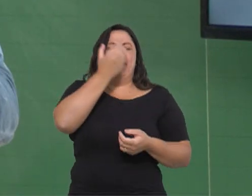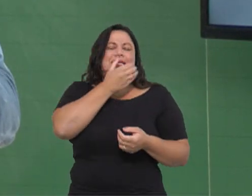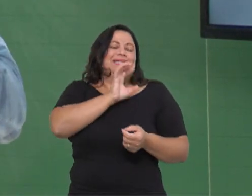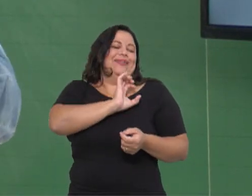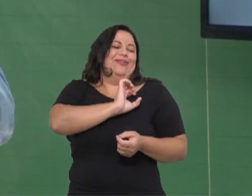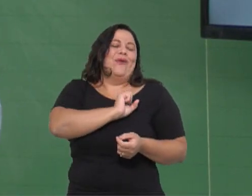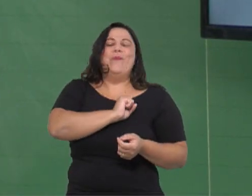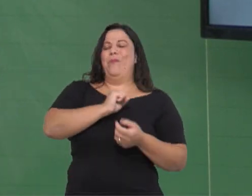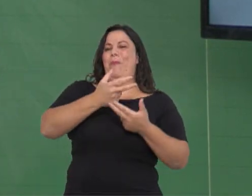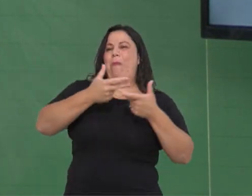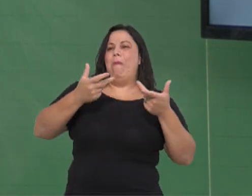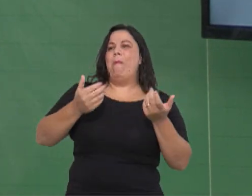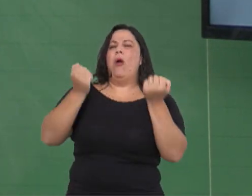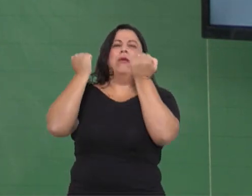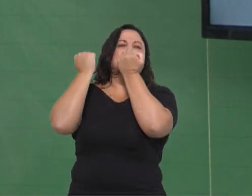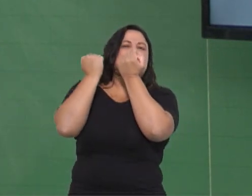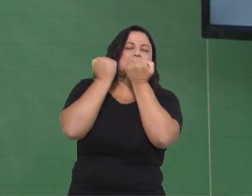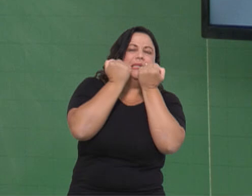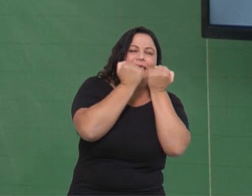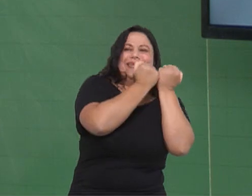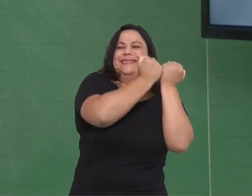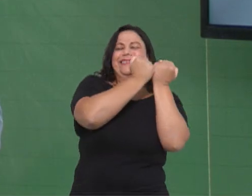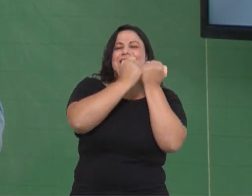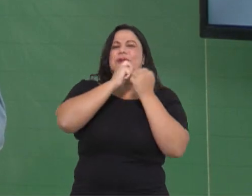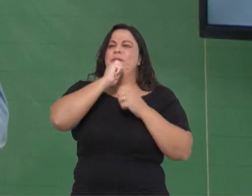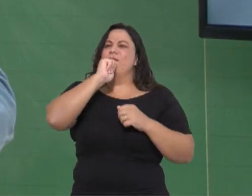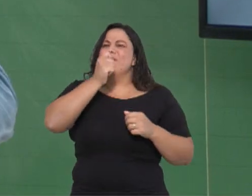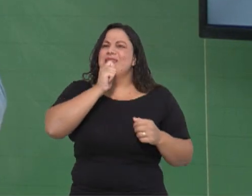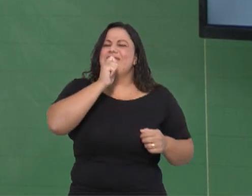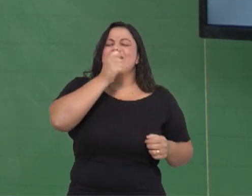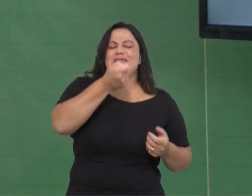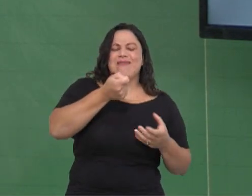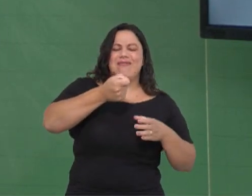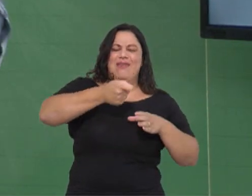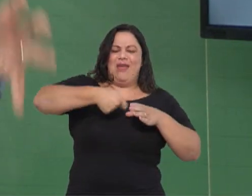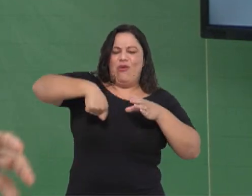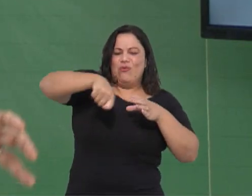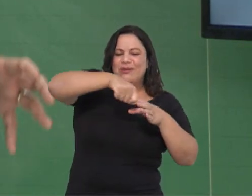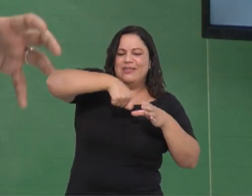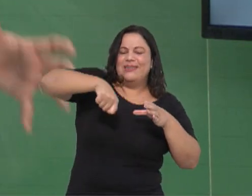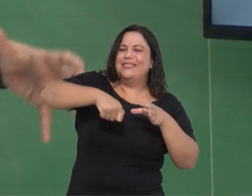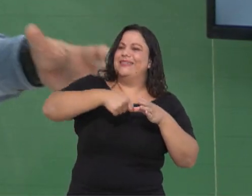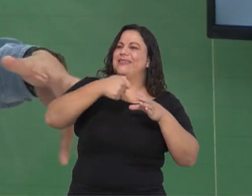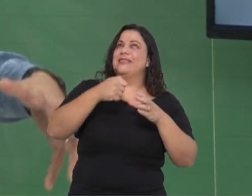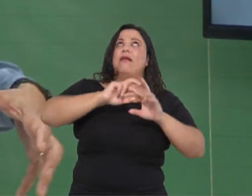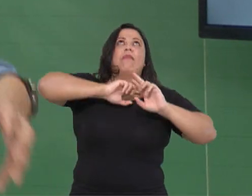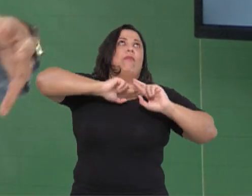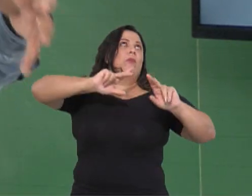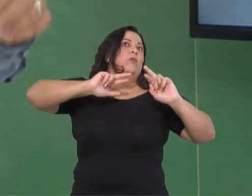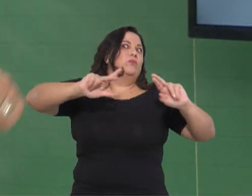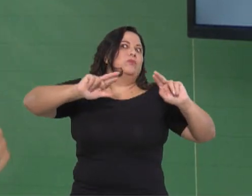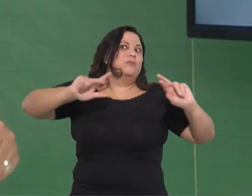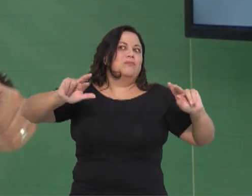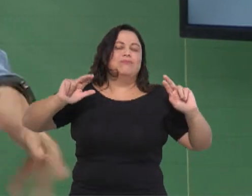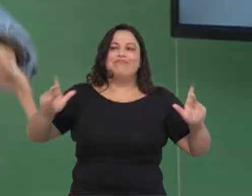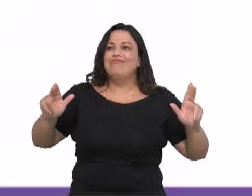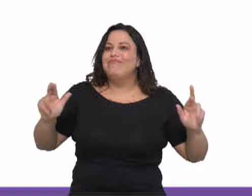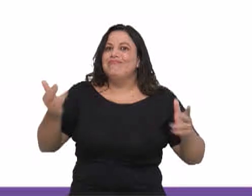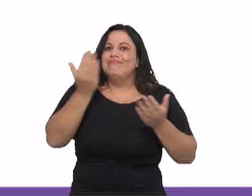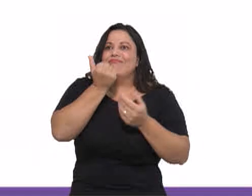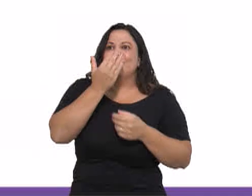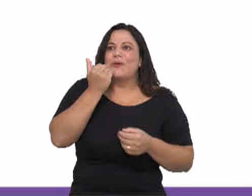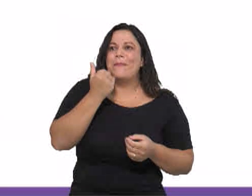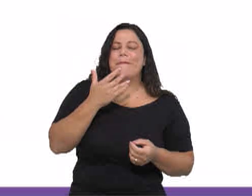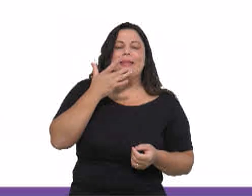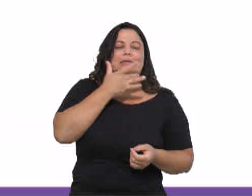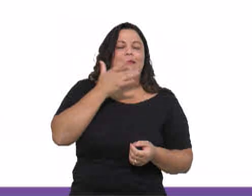amor, milho, pinhão, canjica, enfim, toda aquela comida bastante apreciada, os